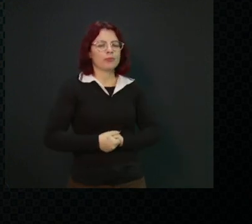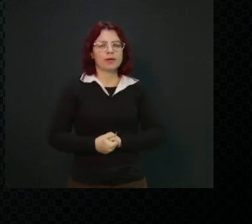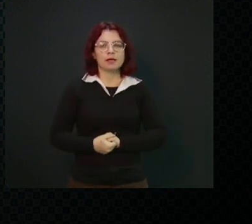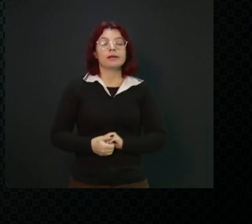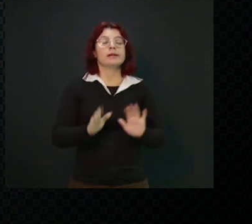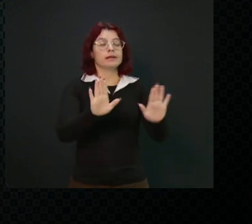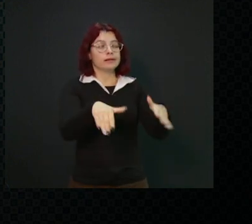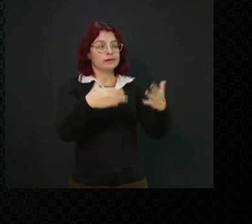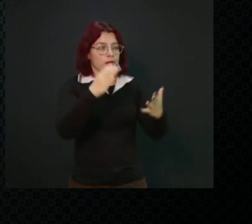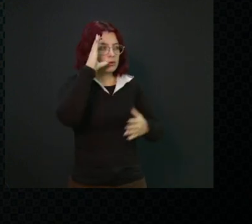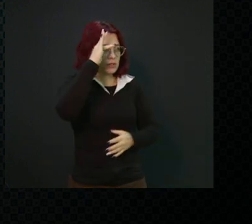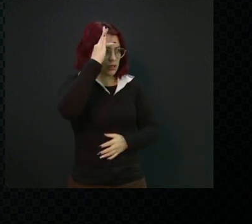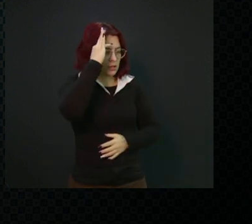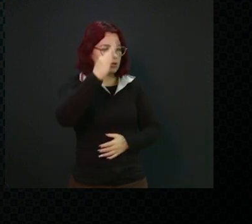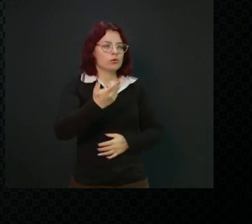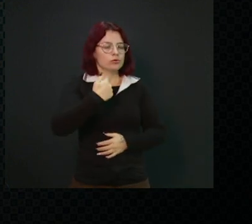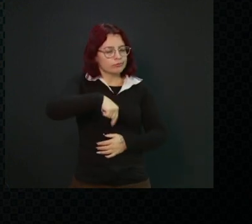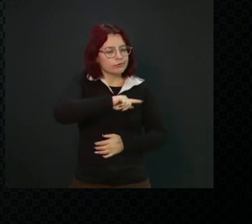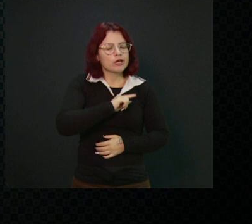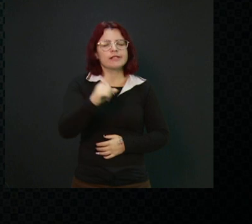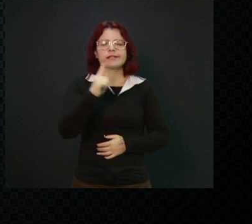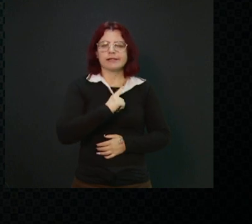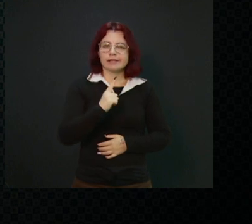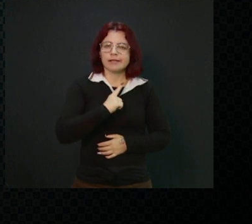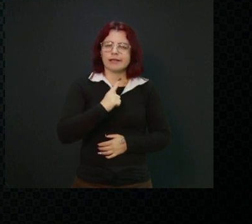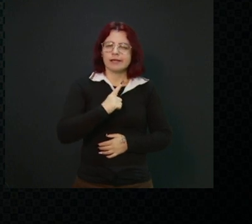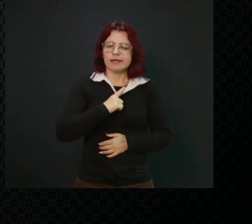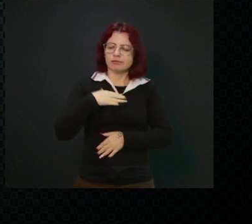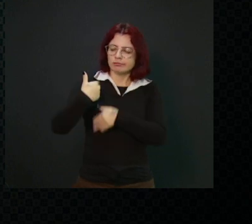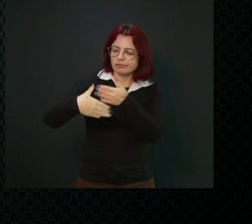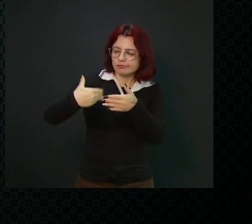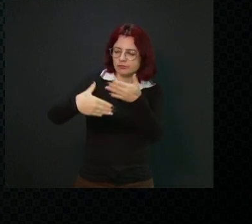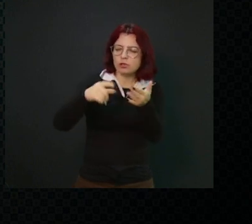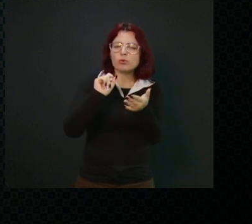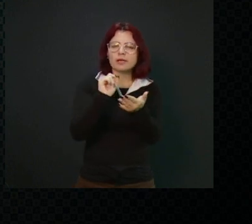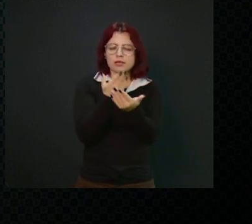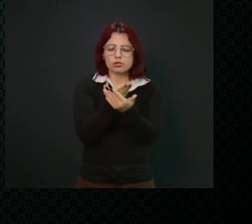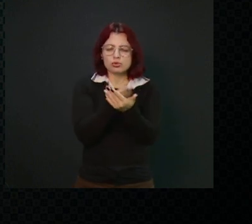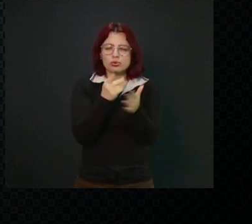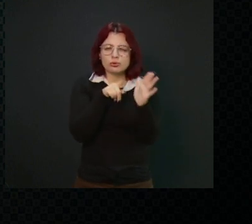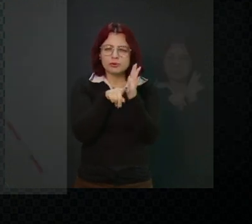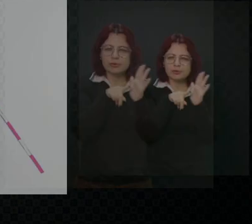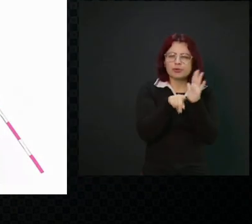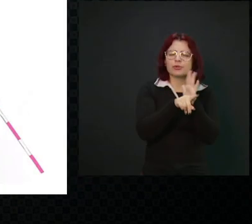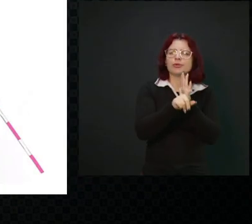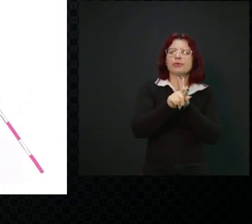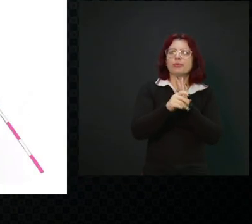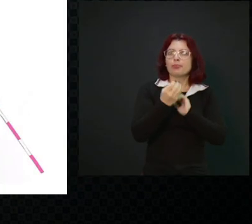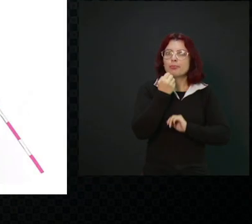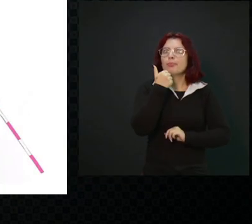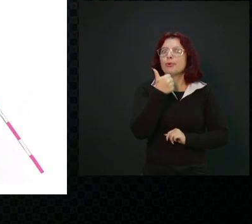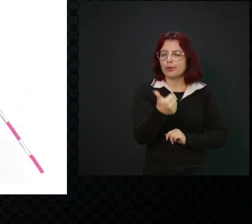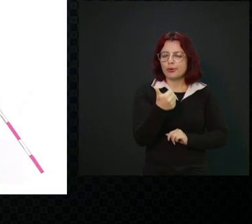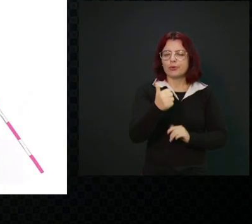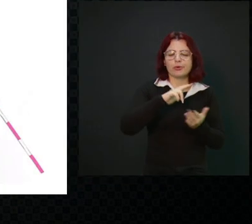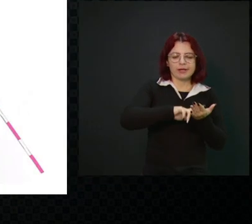Realmente, nós tivemos, né, no início dos estudos da surdo-cegueira, um material excelentes materiais traduzidos, em que foi